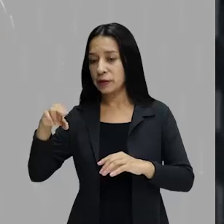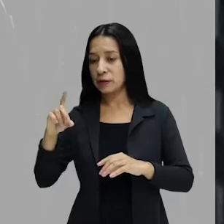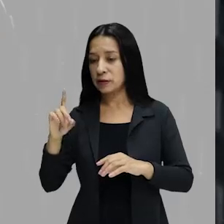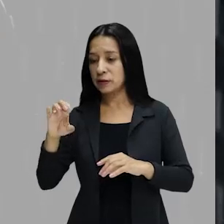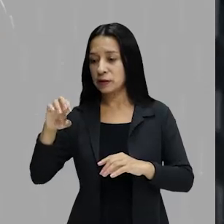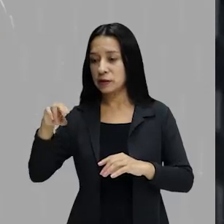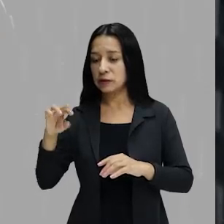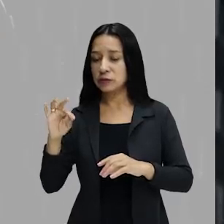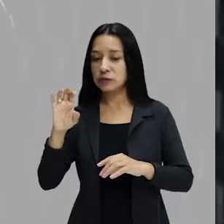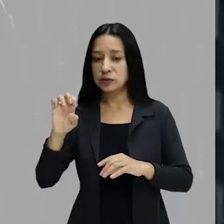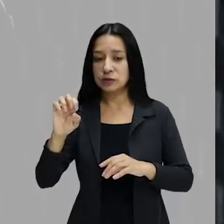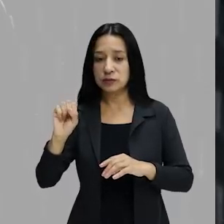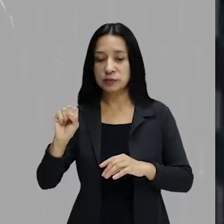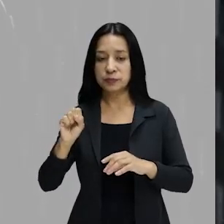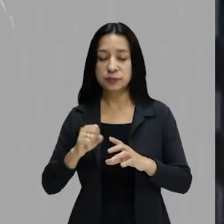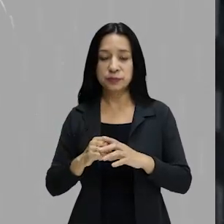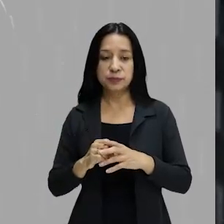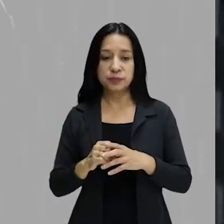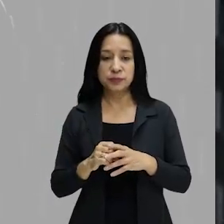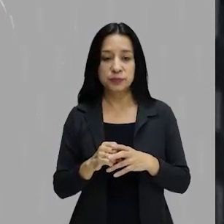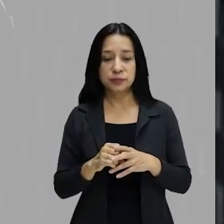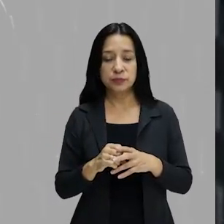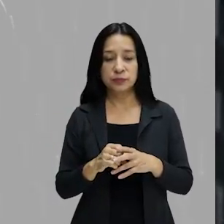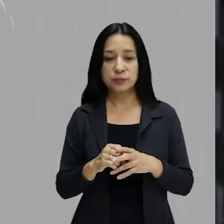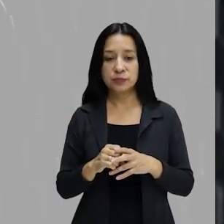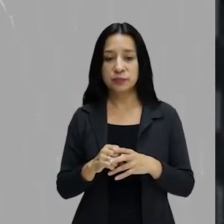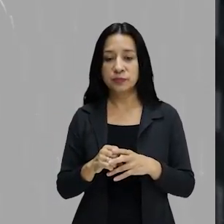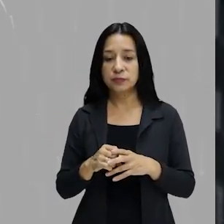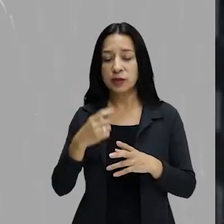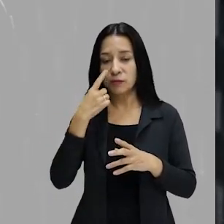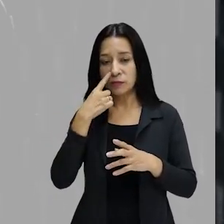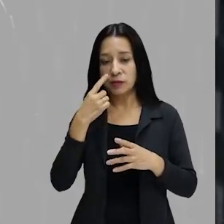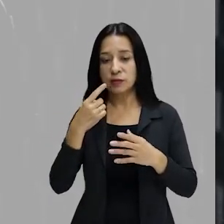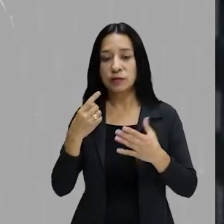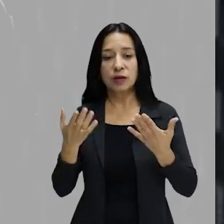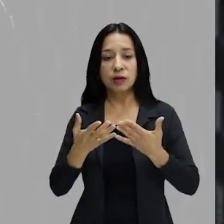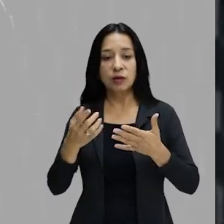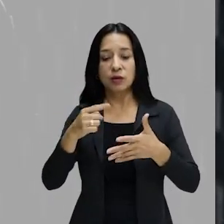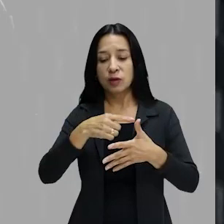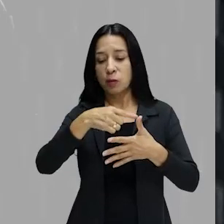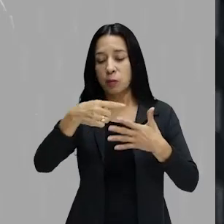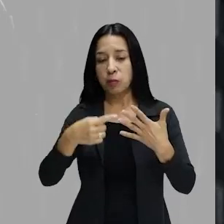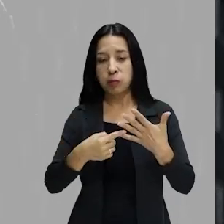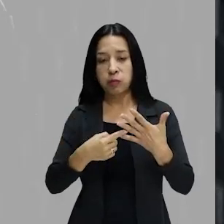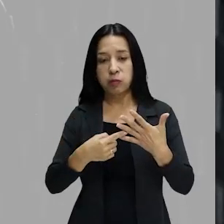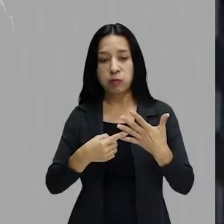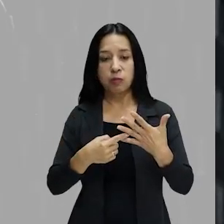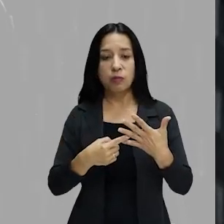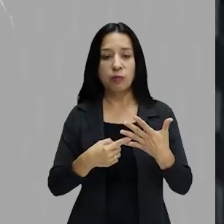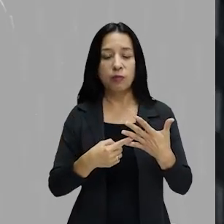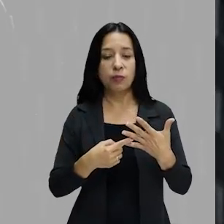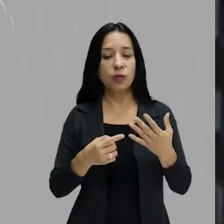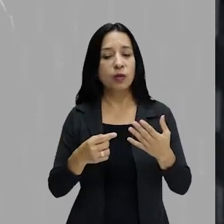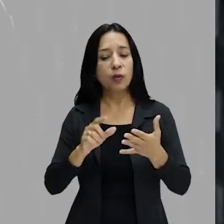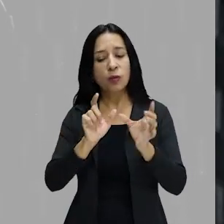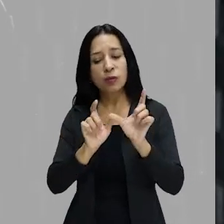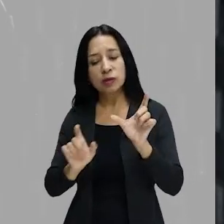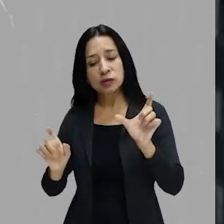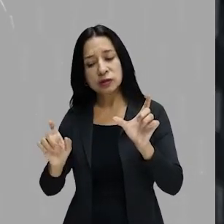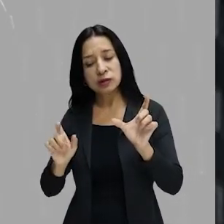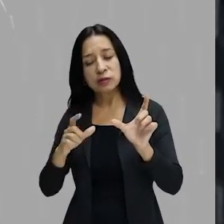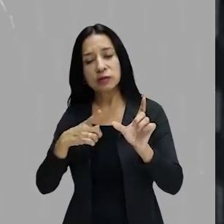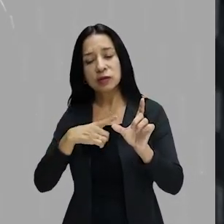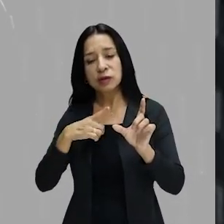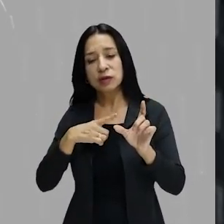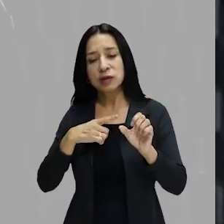oração. Chegou 2 horas depois, sujeito oculto, ele chegou 2 horas depois. Então, é uma oração que tem um sujeito,